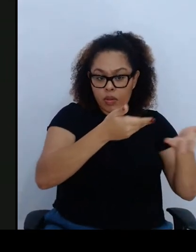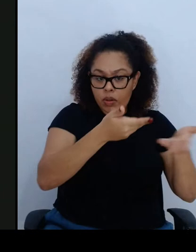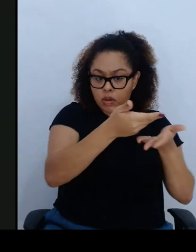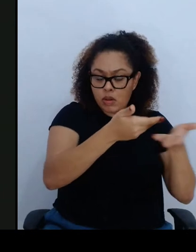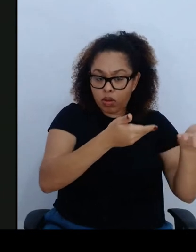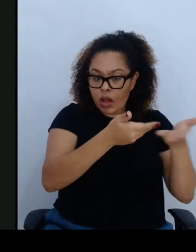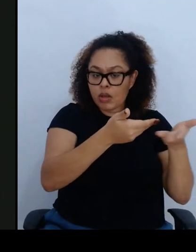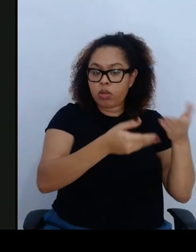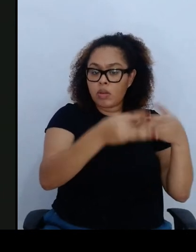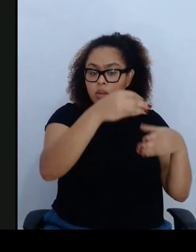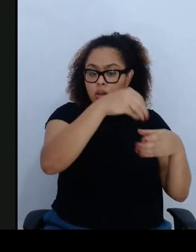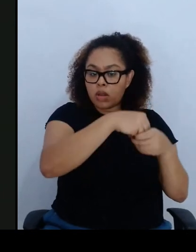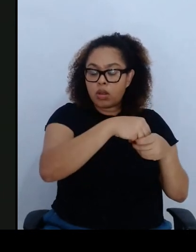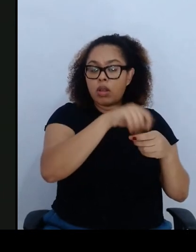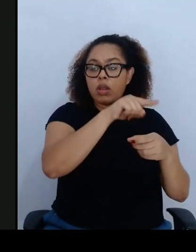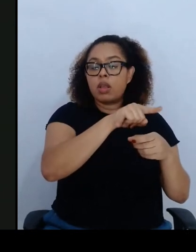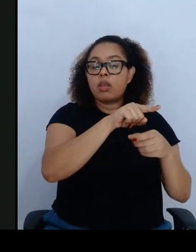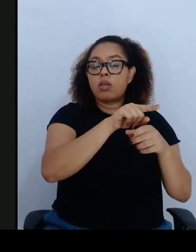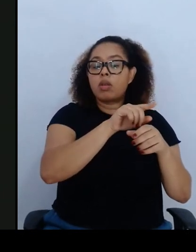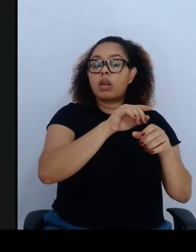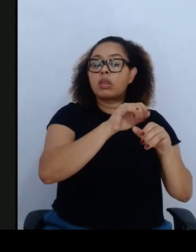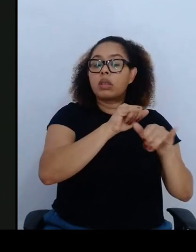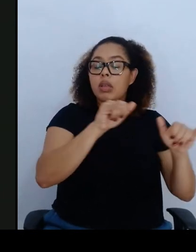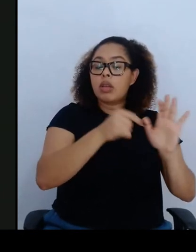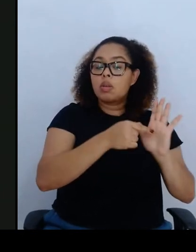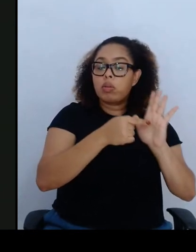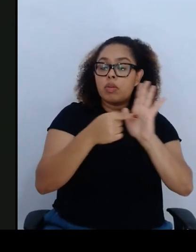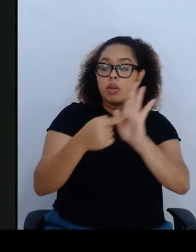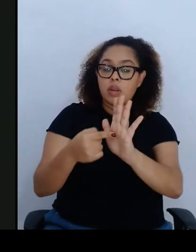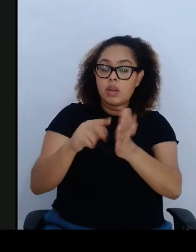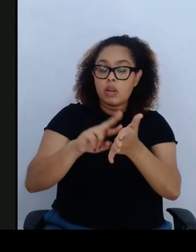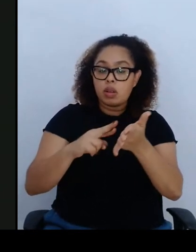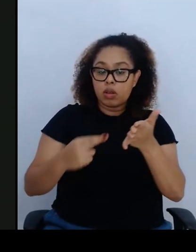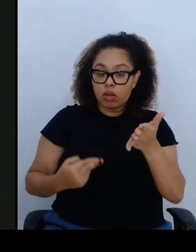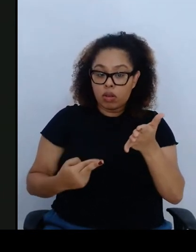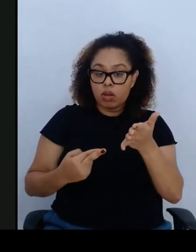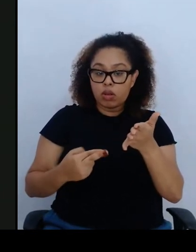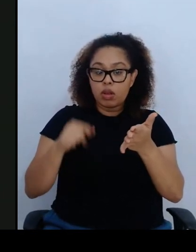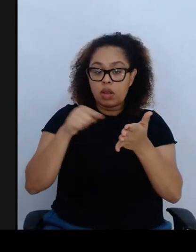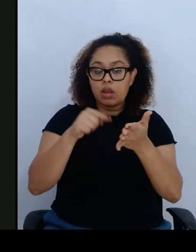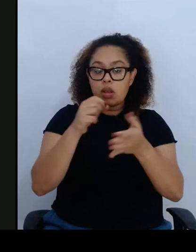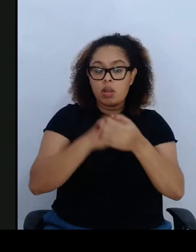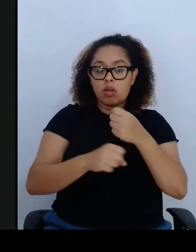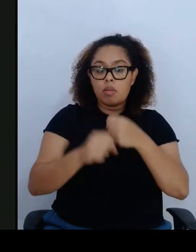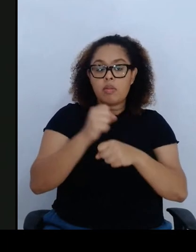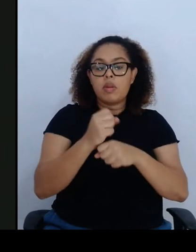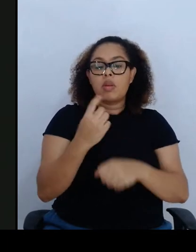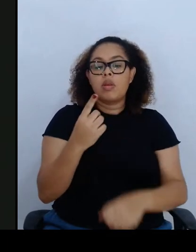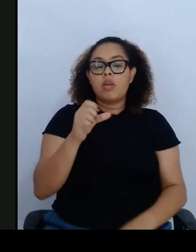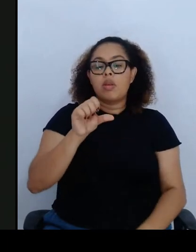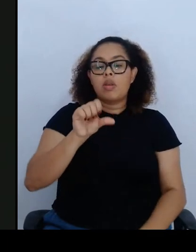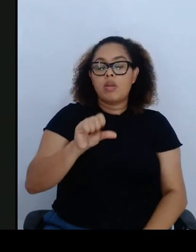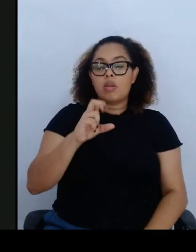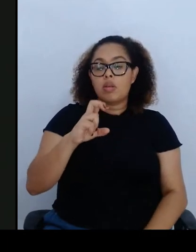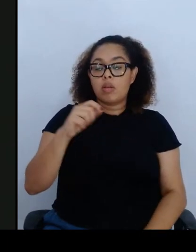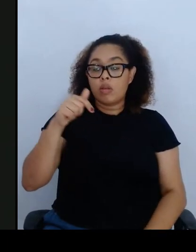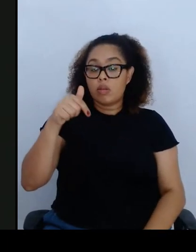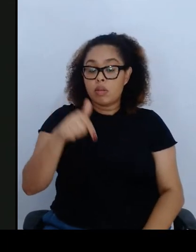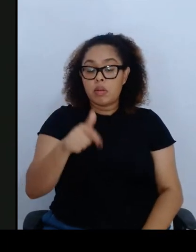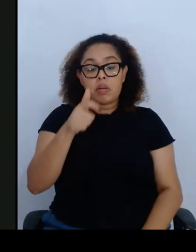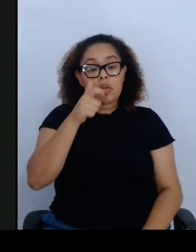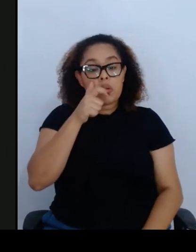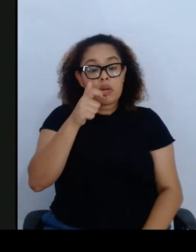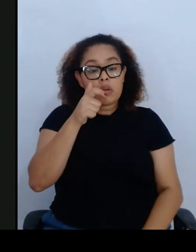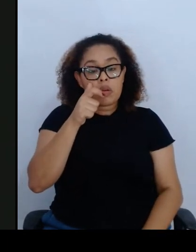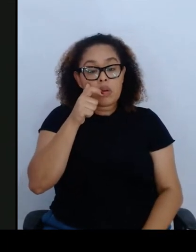pela publicação dos resultados do relatório wow ofendem de 1957 como observado a obra